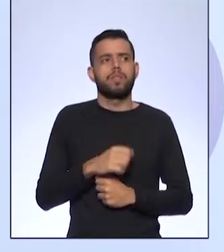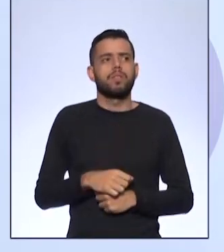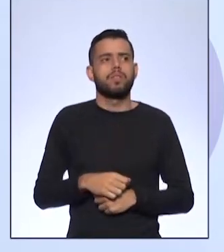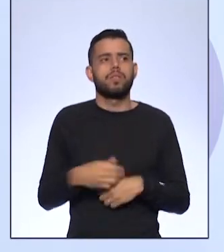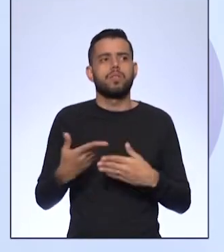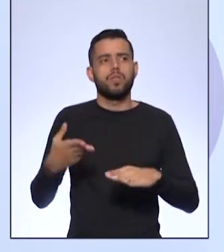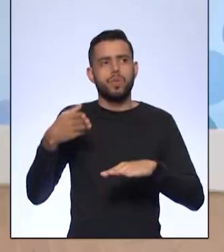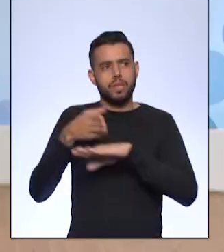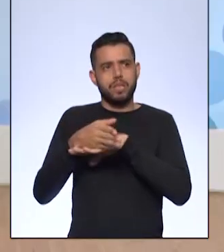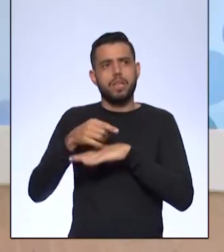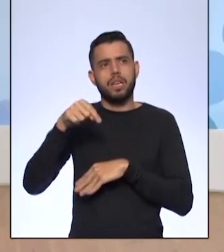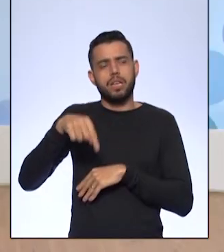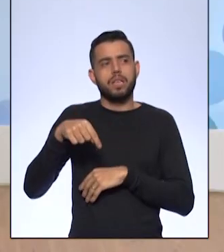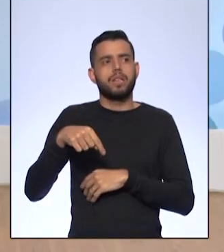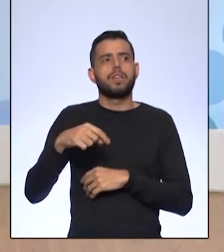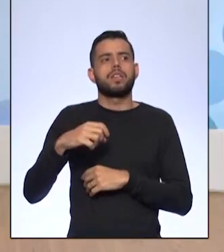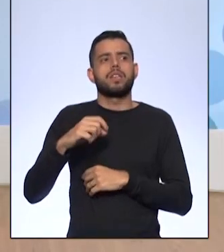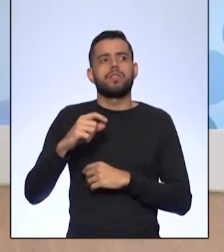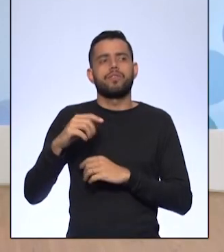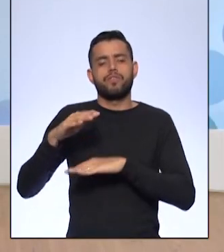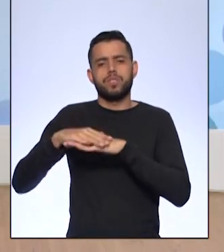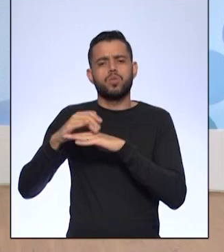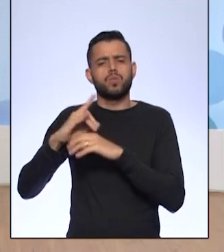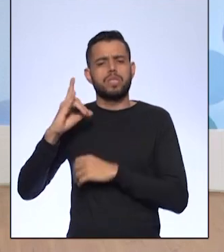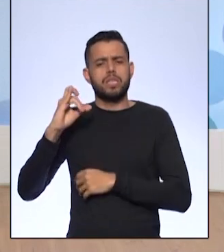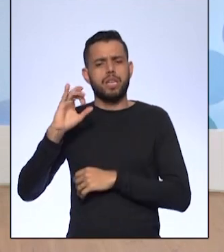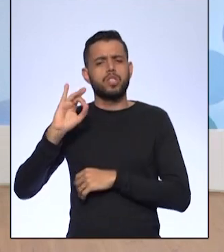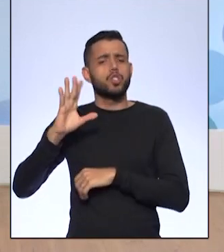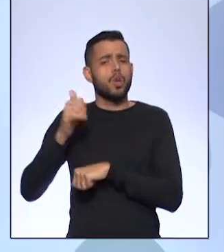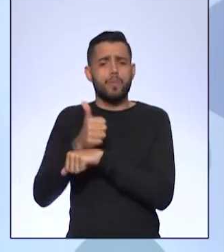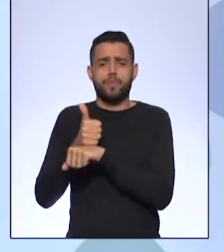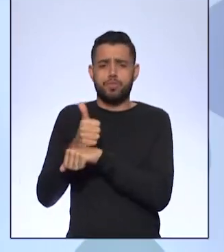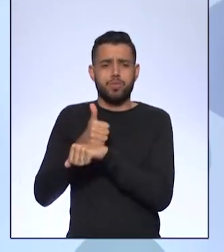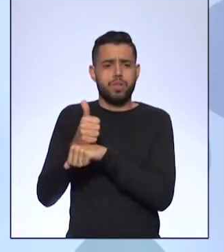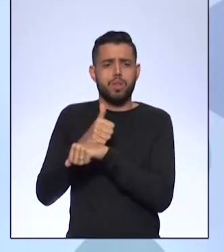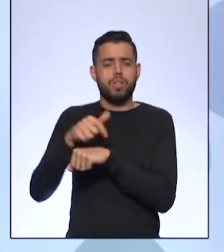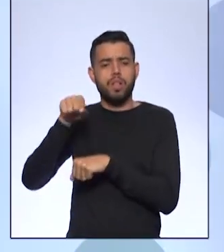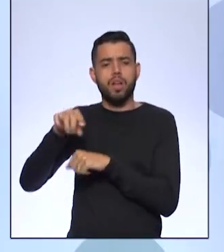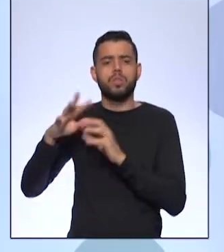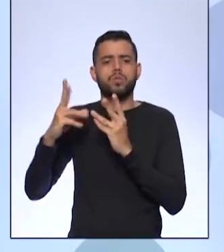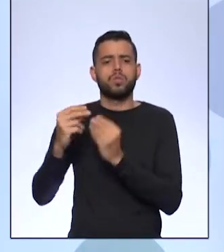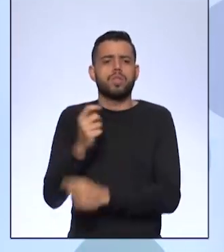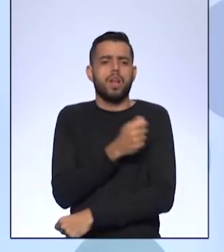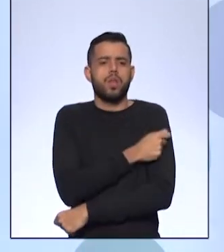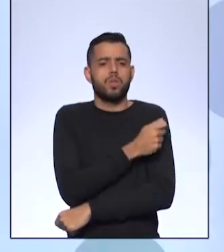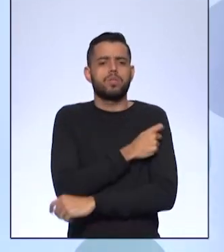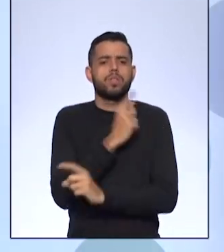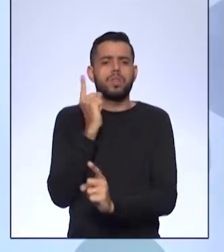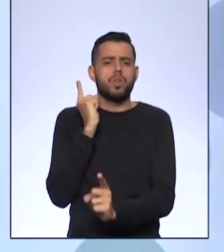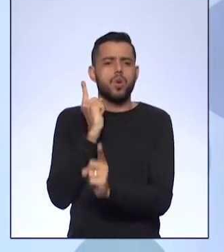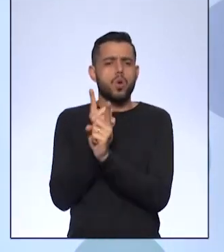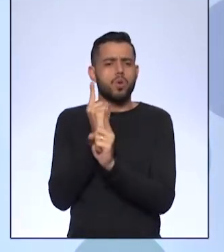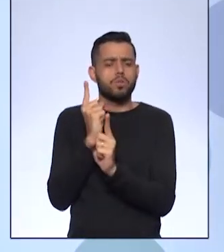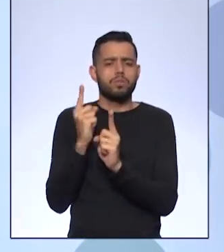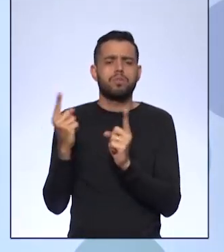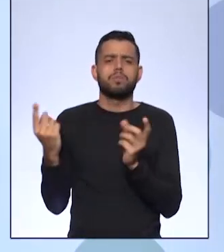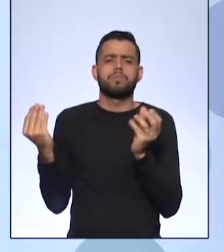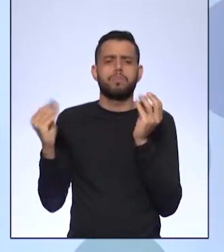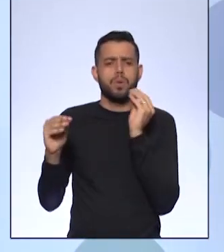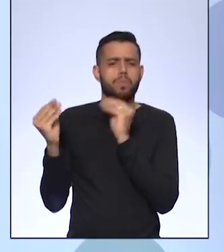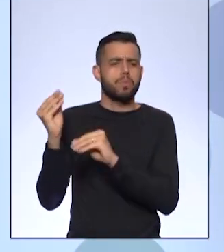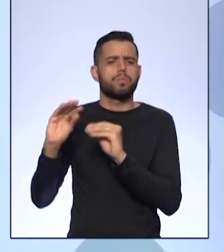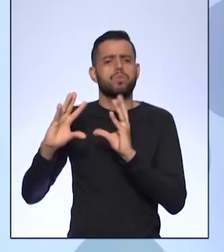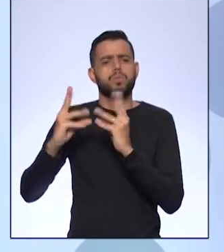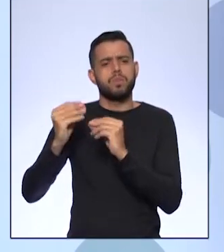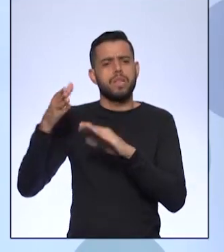no Centro de Mídias, eu montei um Instagram só profissional. Então, lá, todos os alunos, geralmente, vocês encontram aí a gente. Eu vou, todo mundo